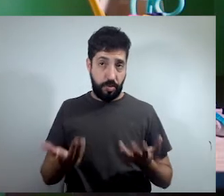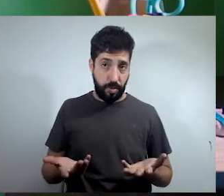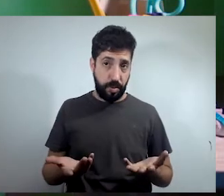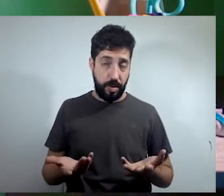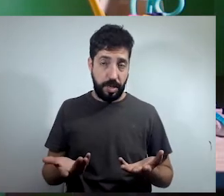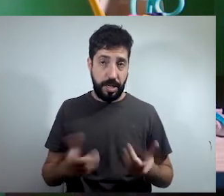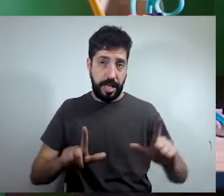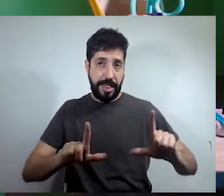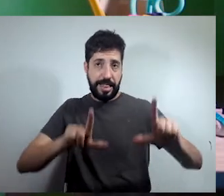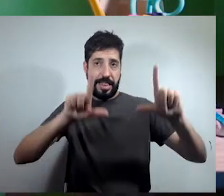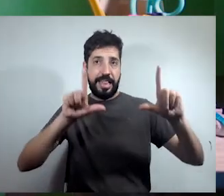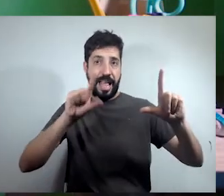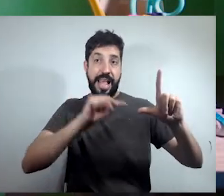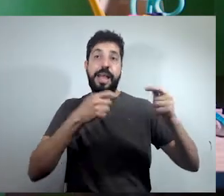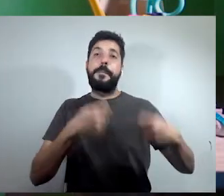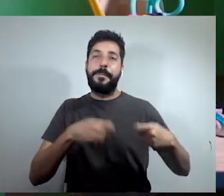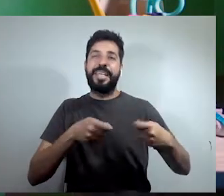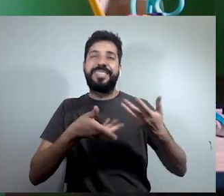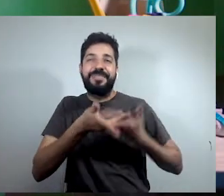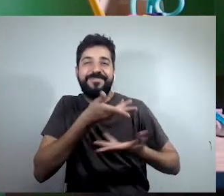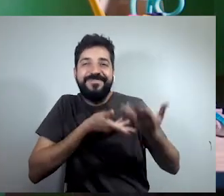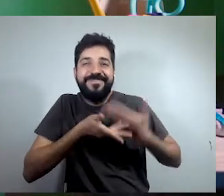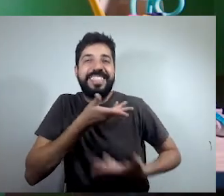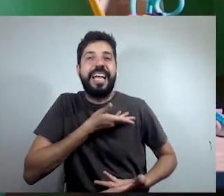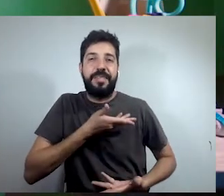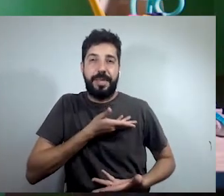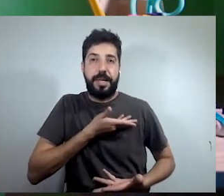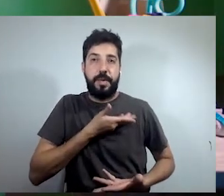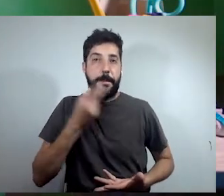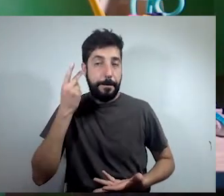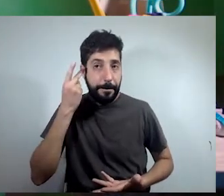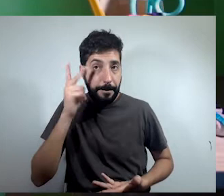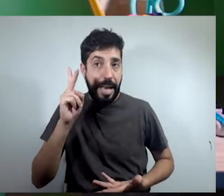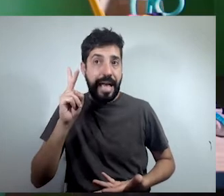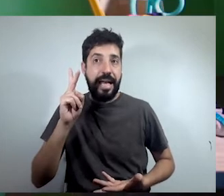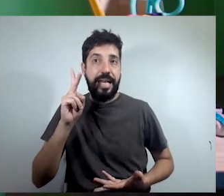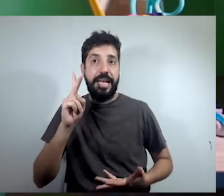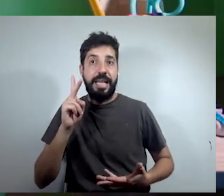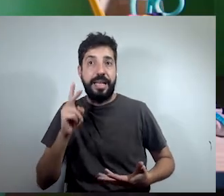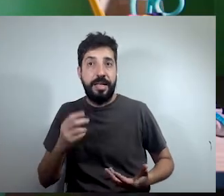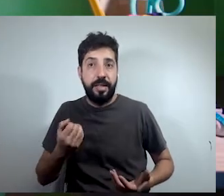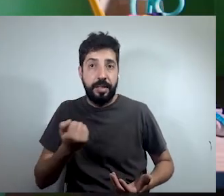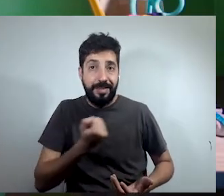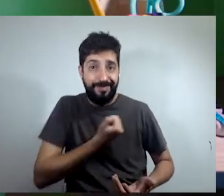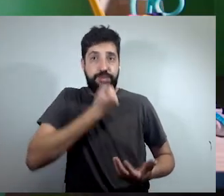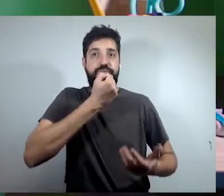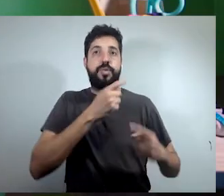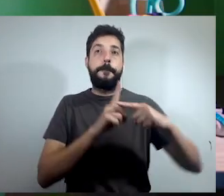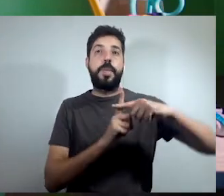das telas que sejam amigáveis, para que esse impacto seja positivo e não negativo. E uma tela